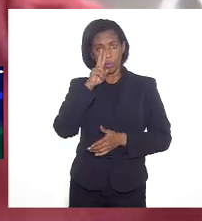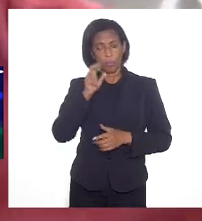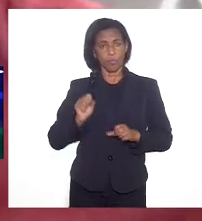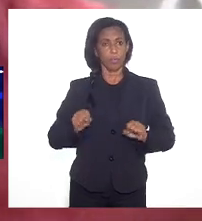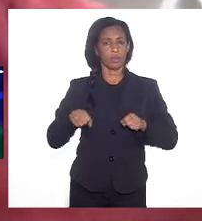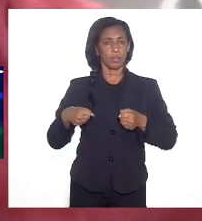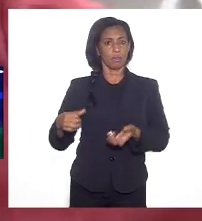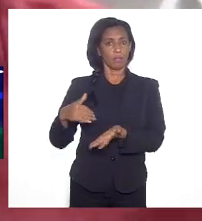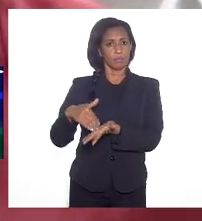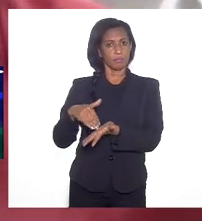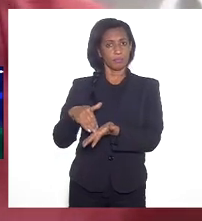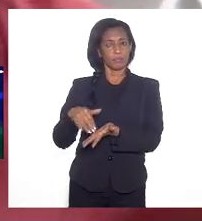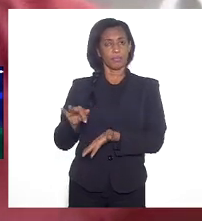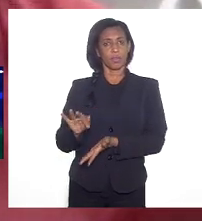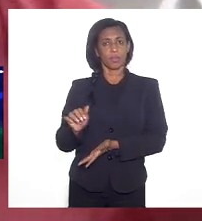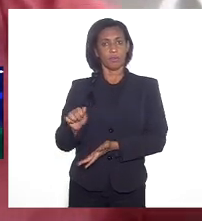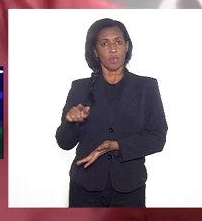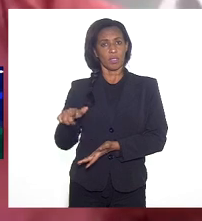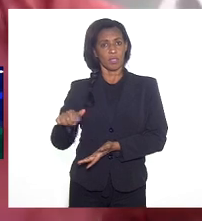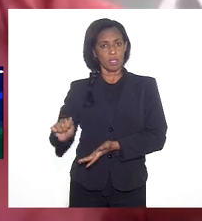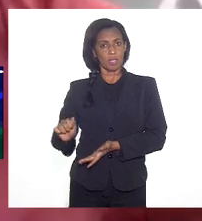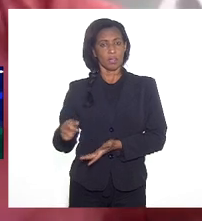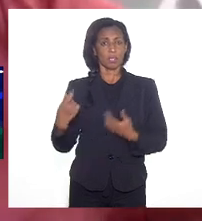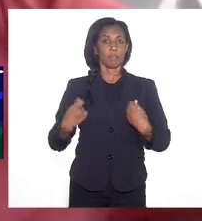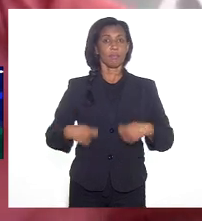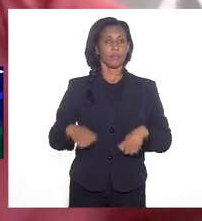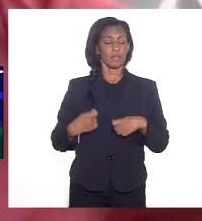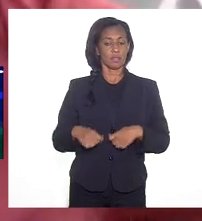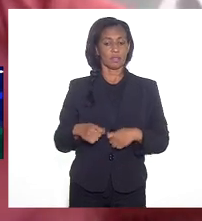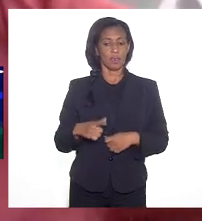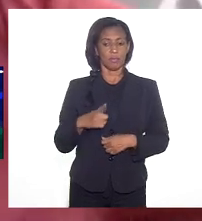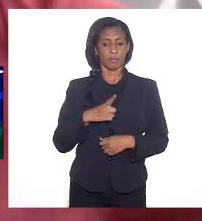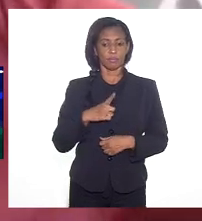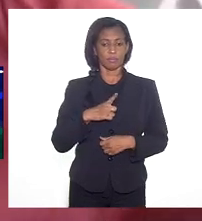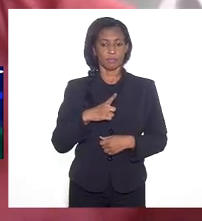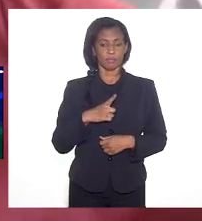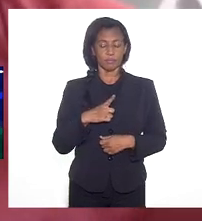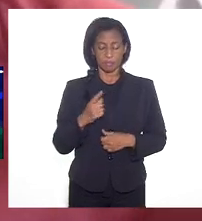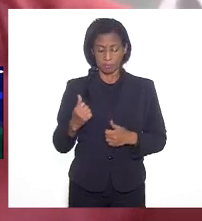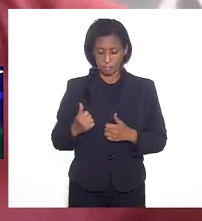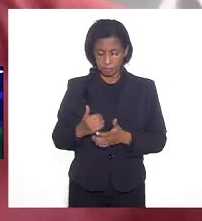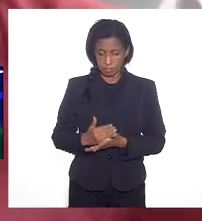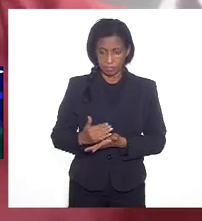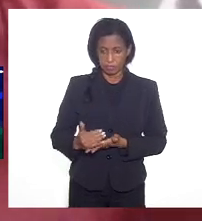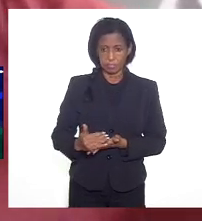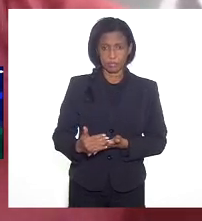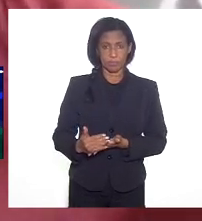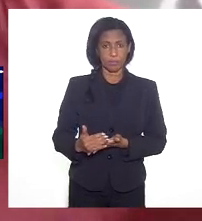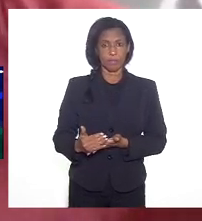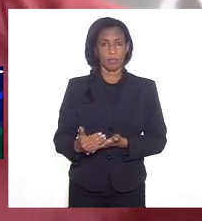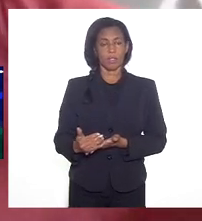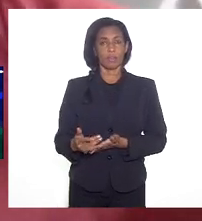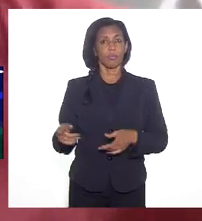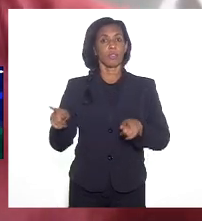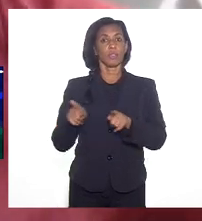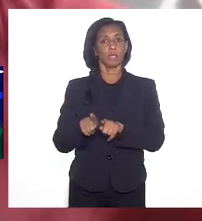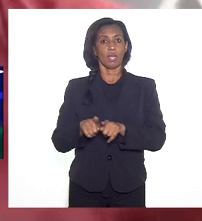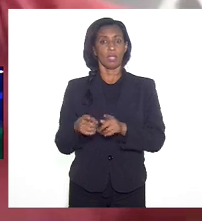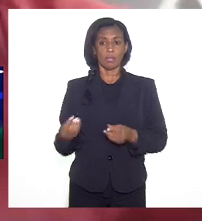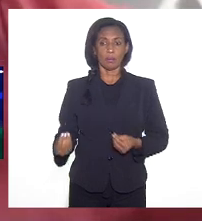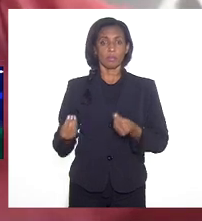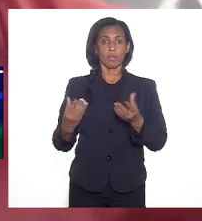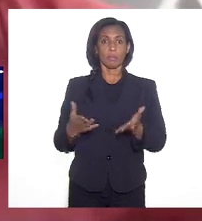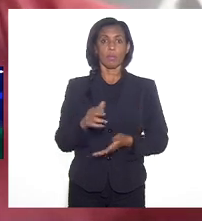Secretaria de Fazenda que precisava essa foi uma iniciativa trazida inclusive pelos